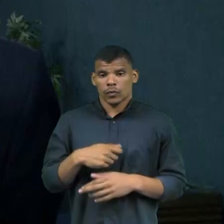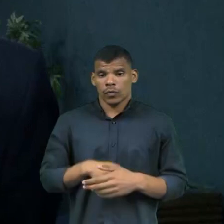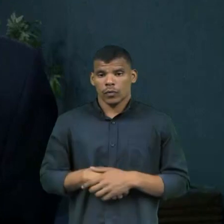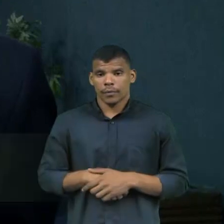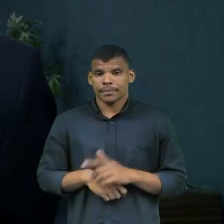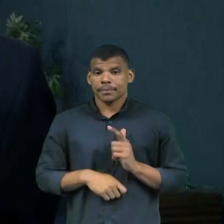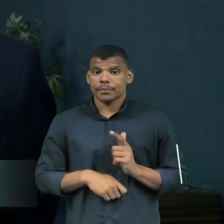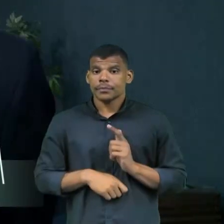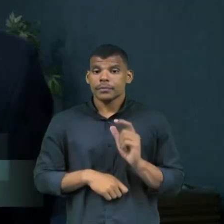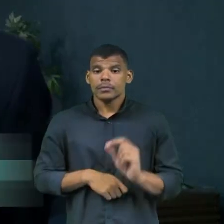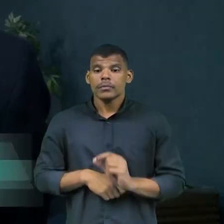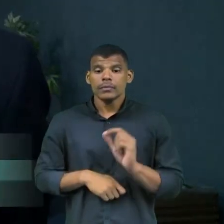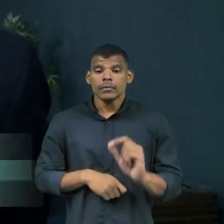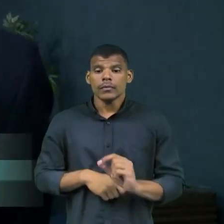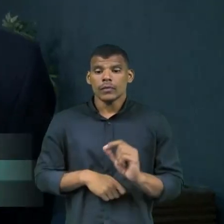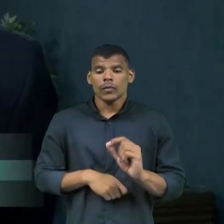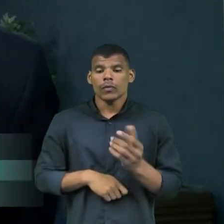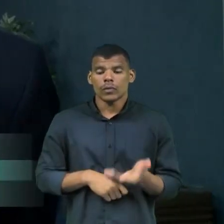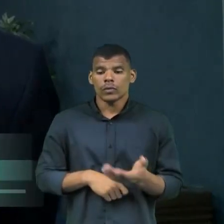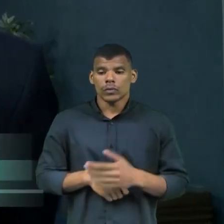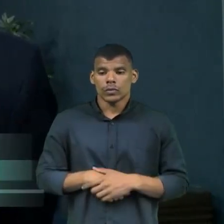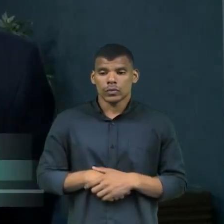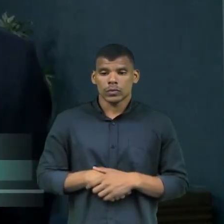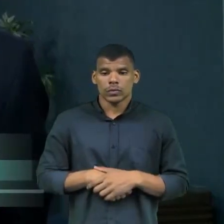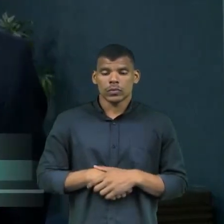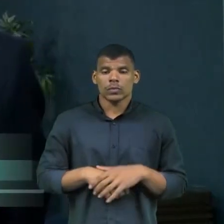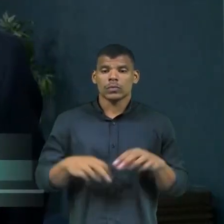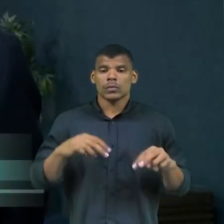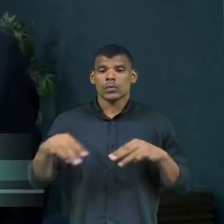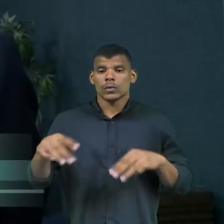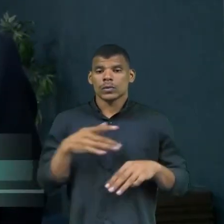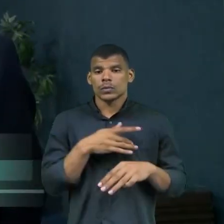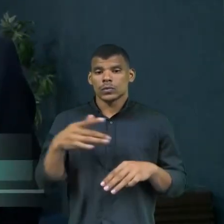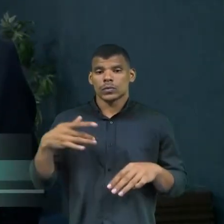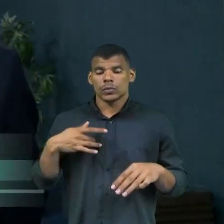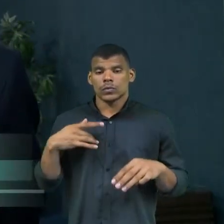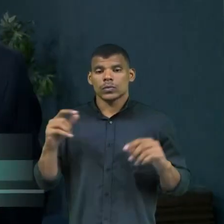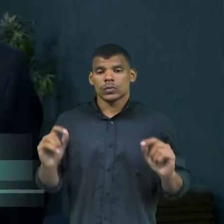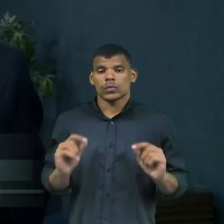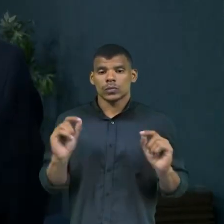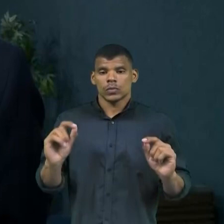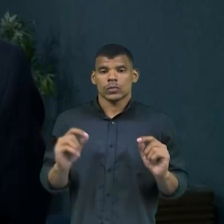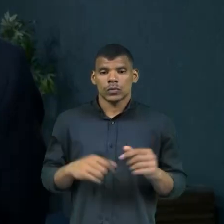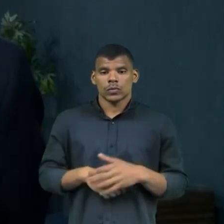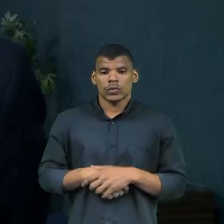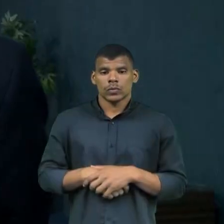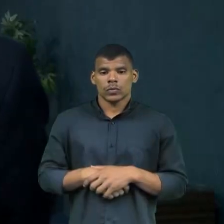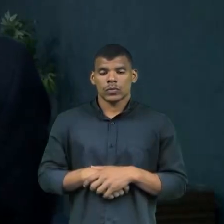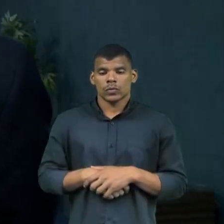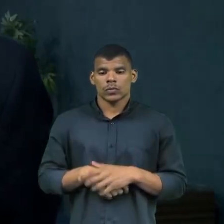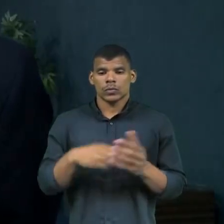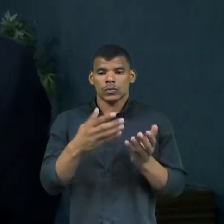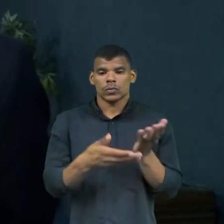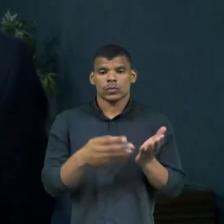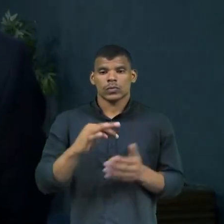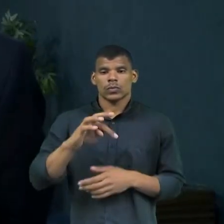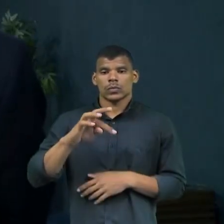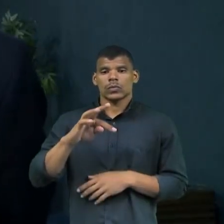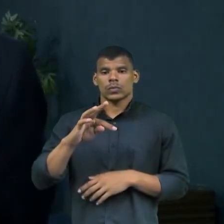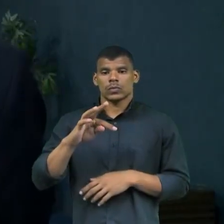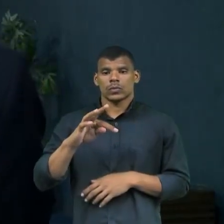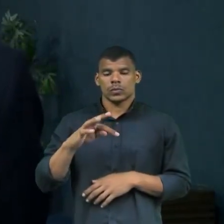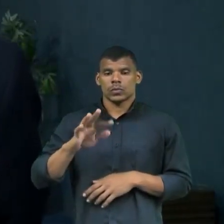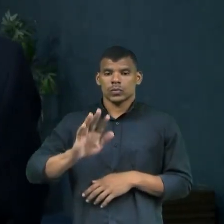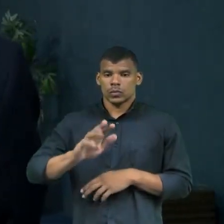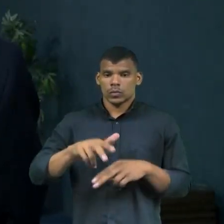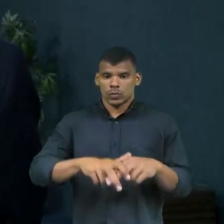uma restrição do Ministério da Saúde para o custeio dos tratamentos e medicamentos. Então, por